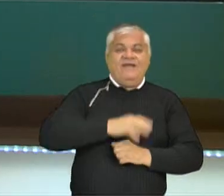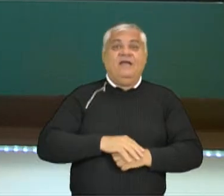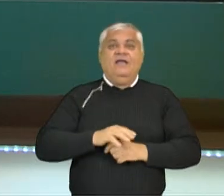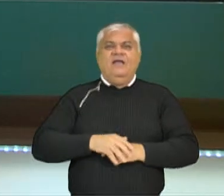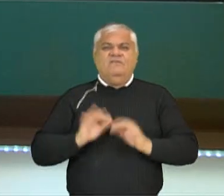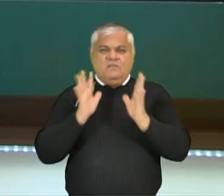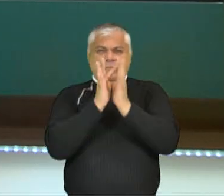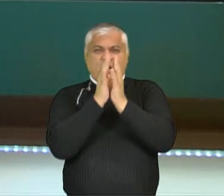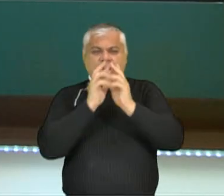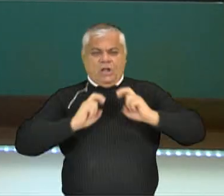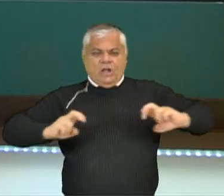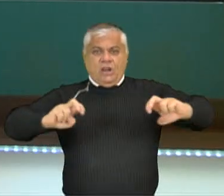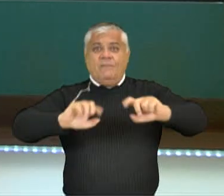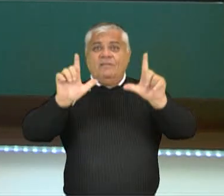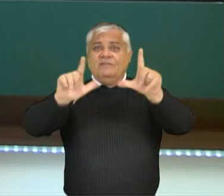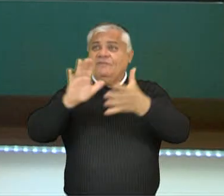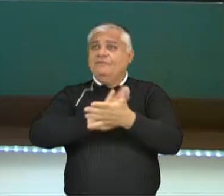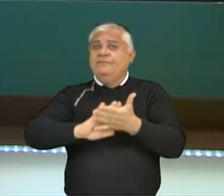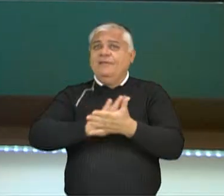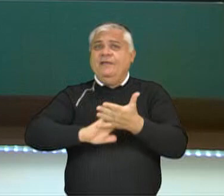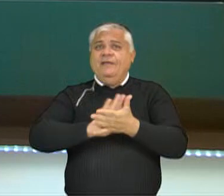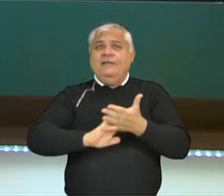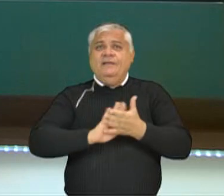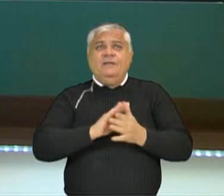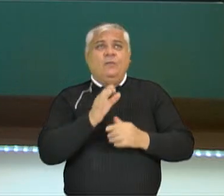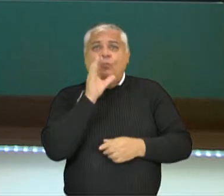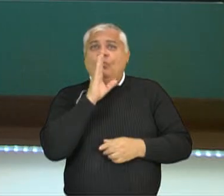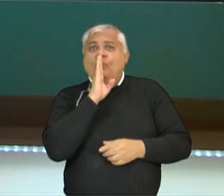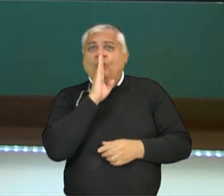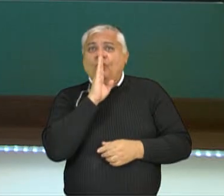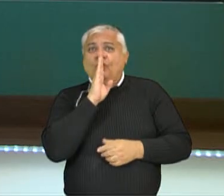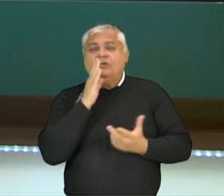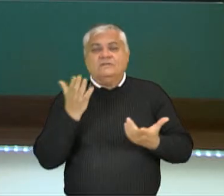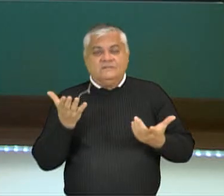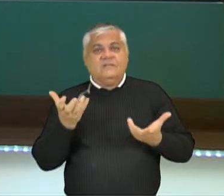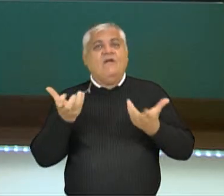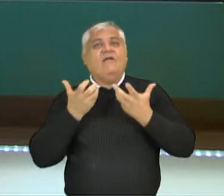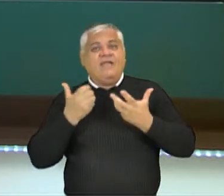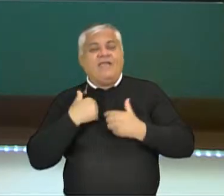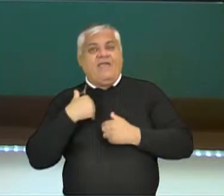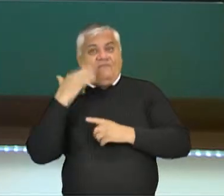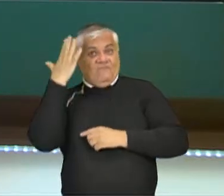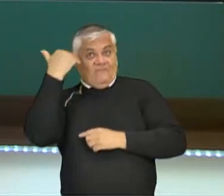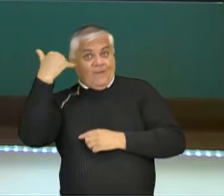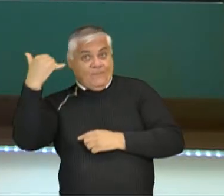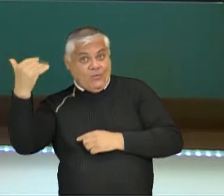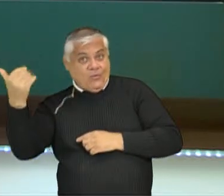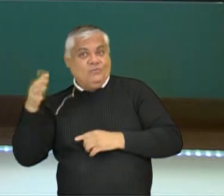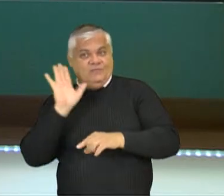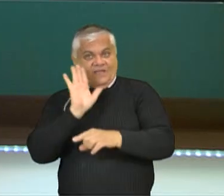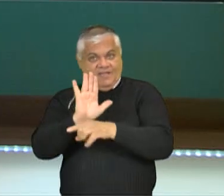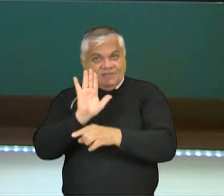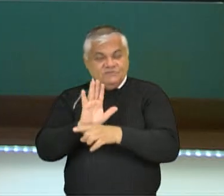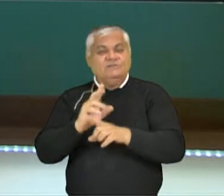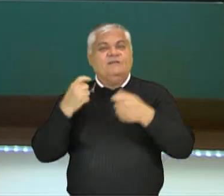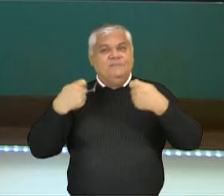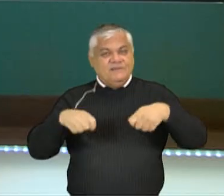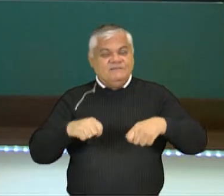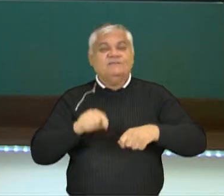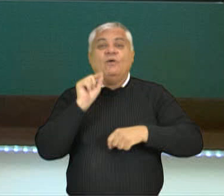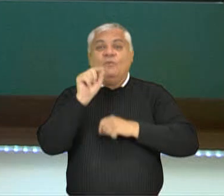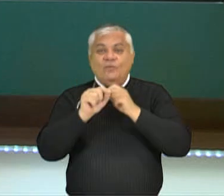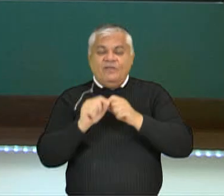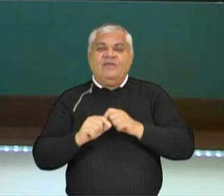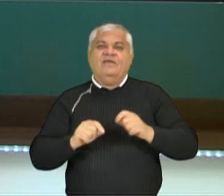está cheio, não tem televisão, atinge só aquele público. Quem quer popularidade, patrocínio, resultado e mais pessoas